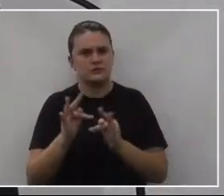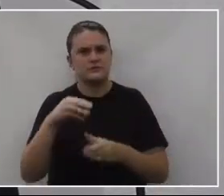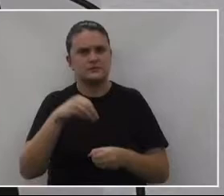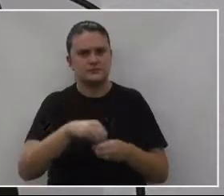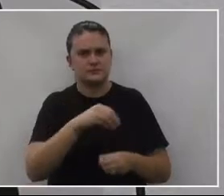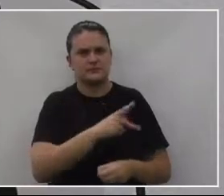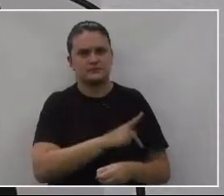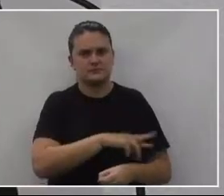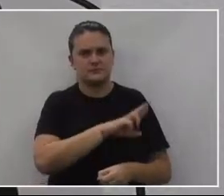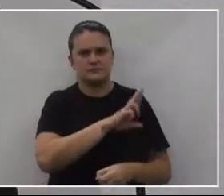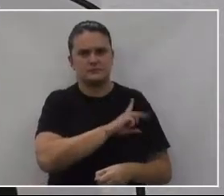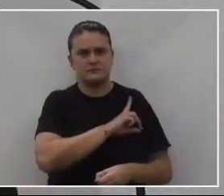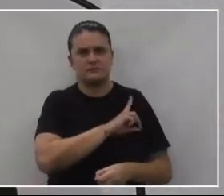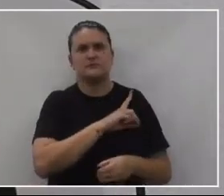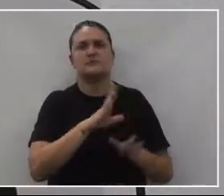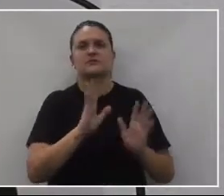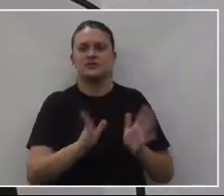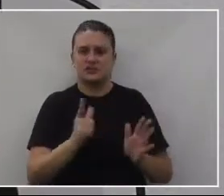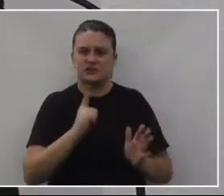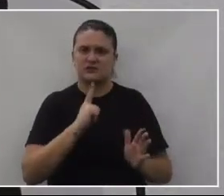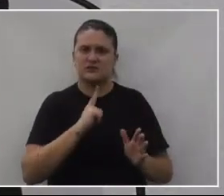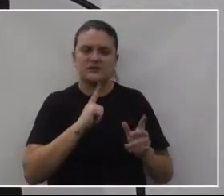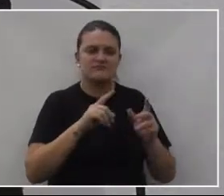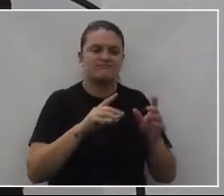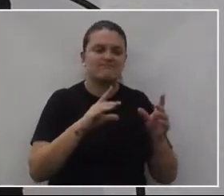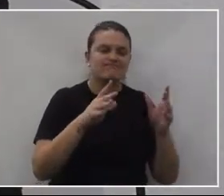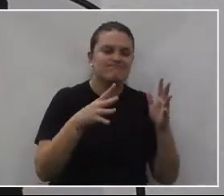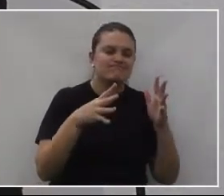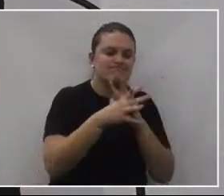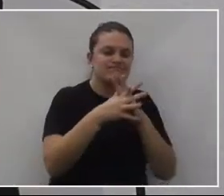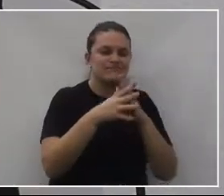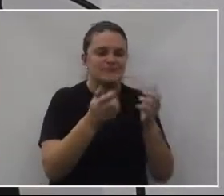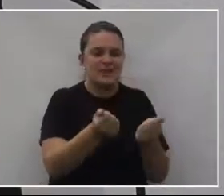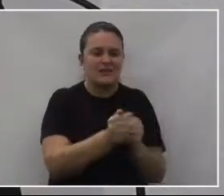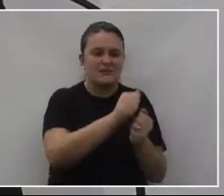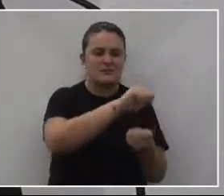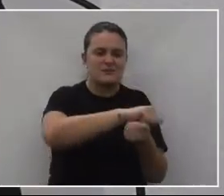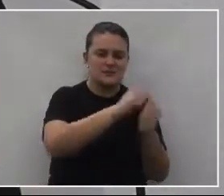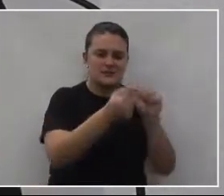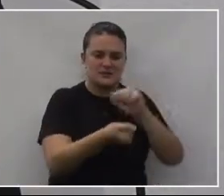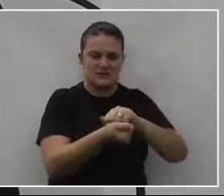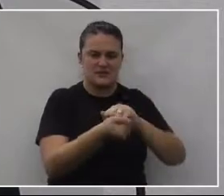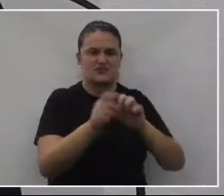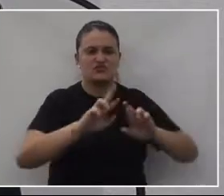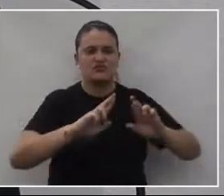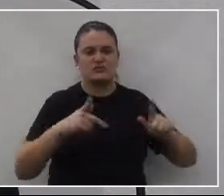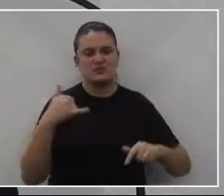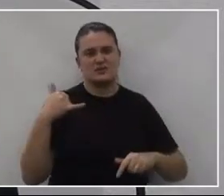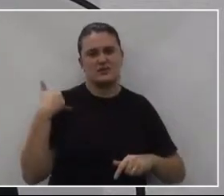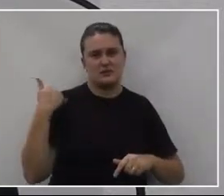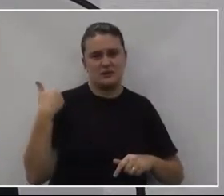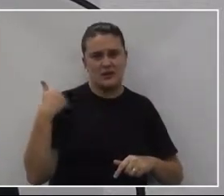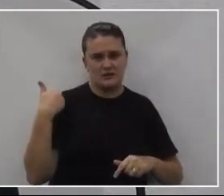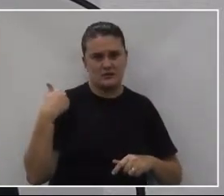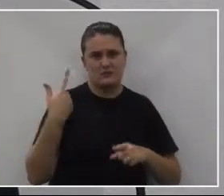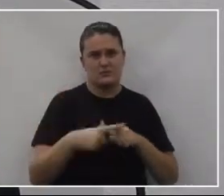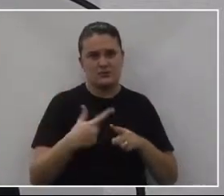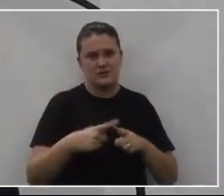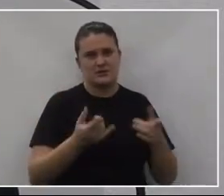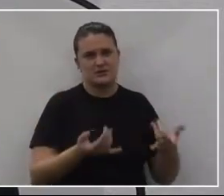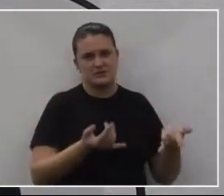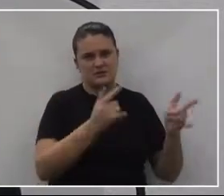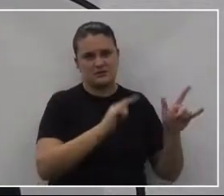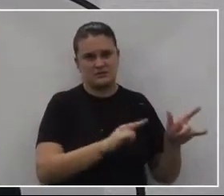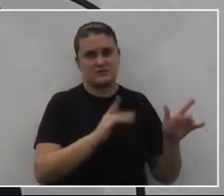ProERD, e ele adapta aquilo que não funcionaria pela diferença de idade, adapta para o público que vai ser atendido